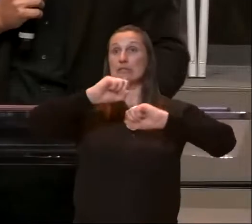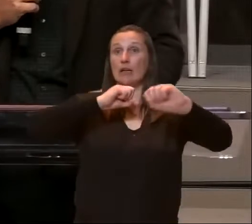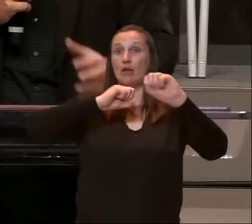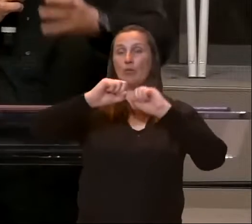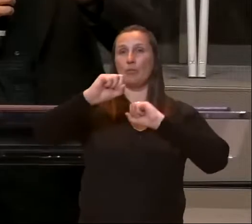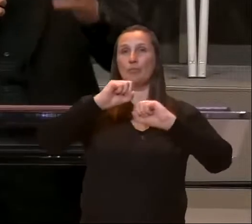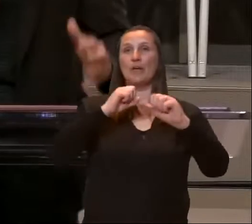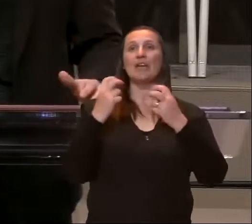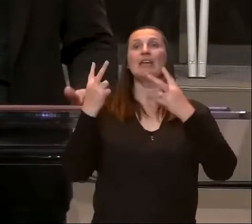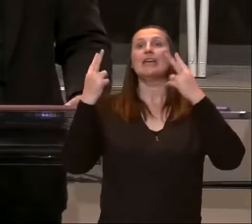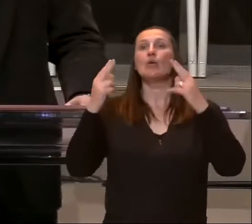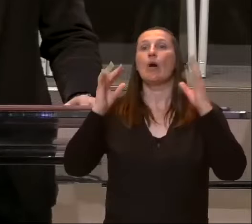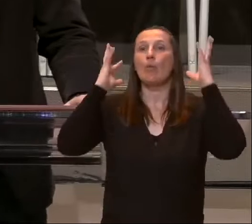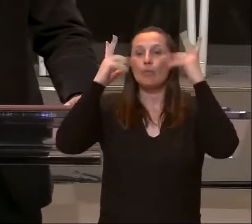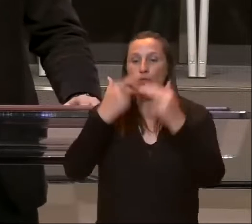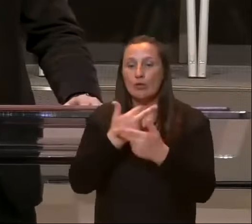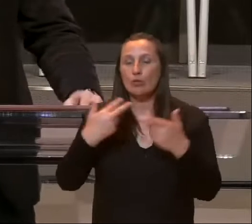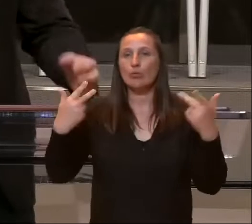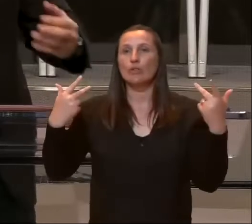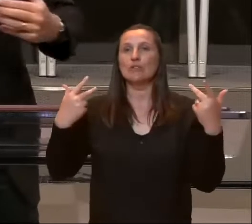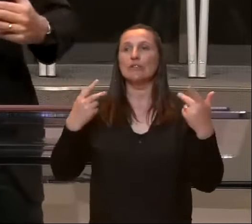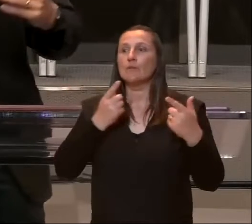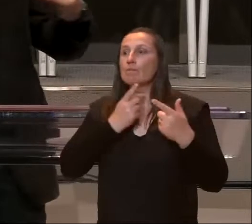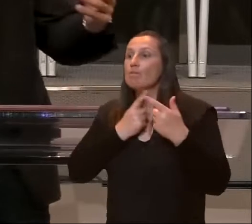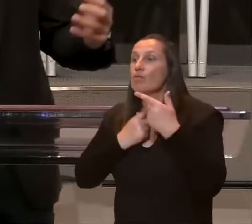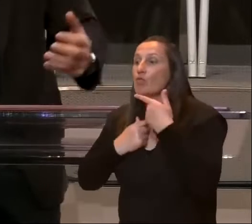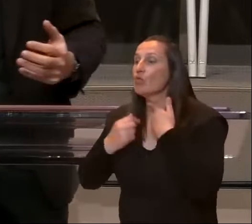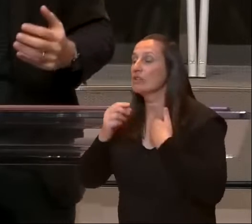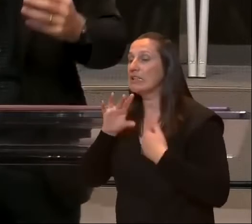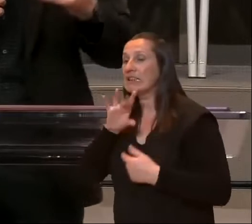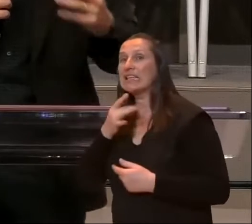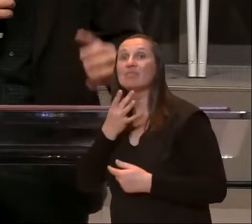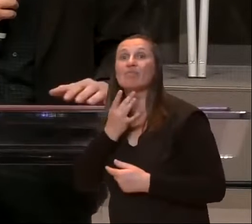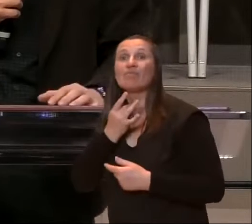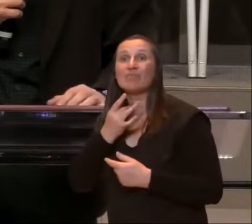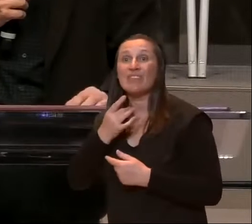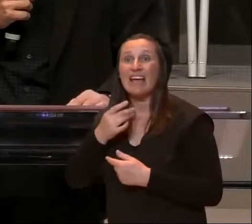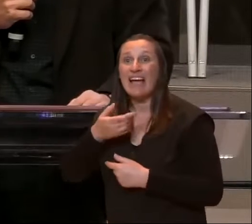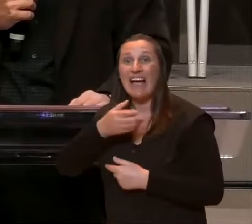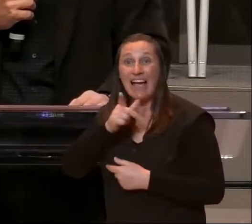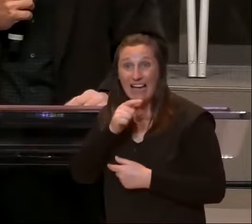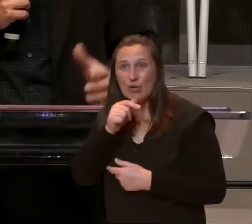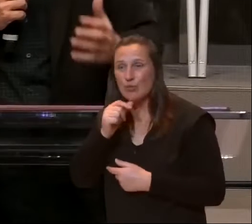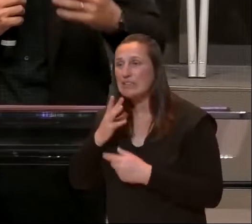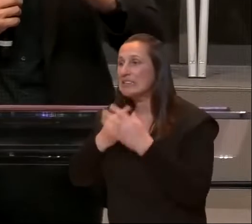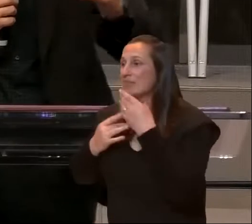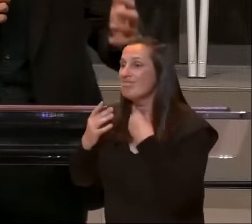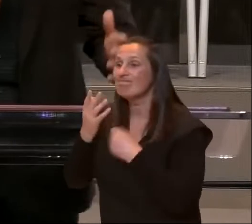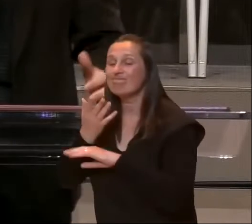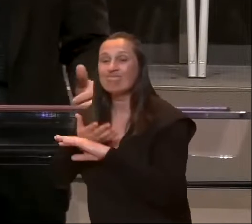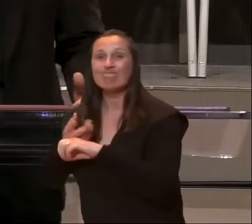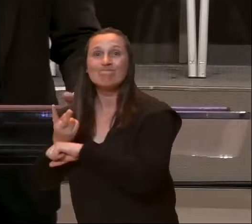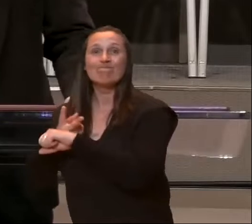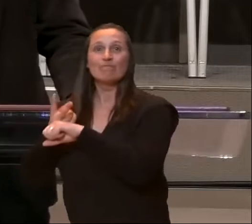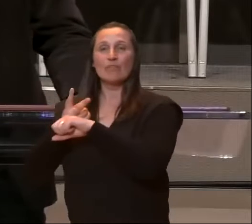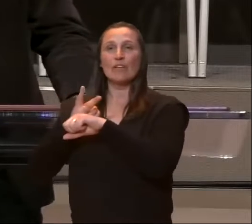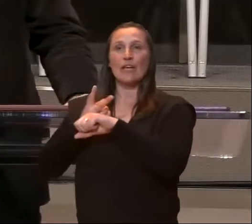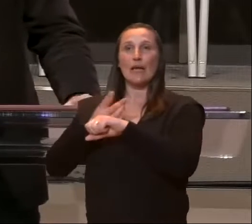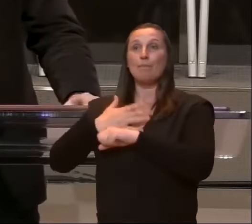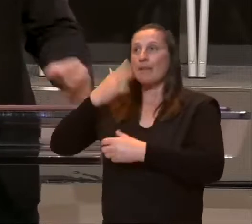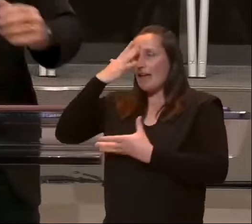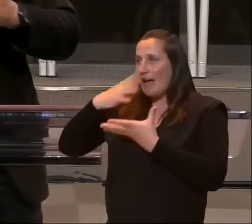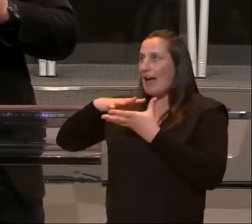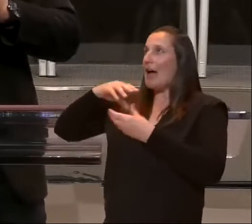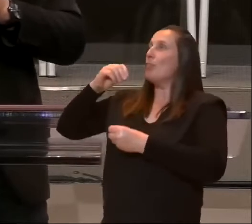corça suspira pelas águas, assim por ti, ó Deus, suspira a minha alma. A minha alma tem sede de